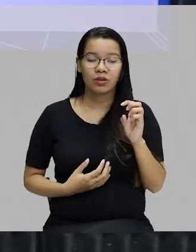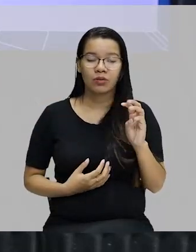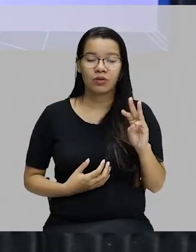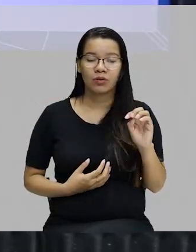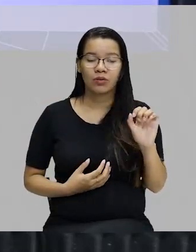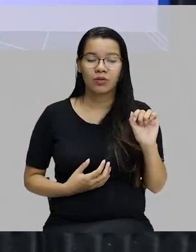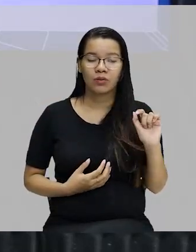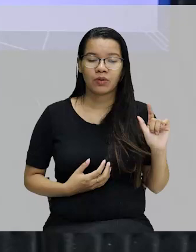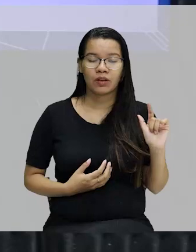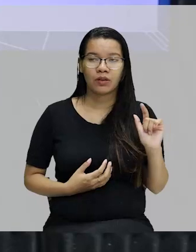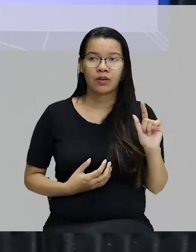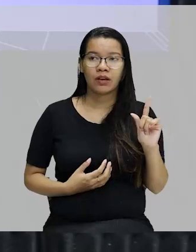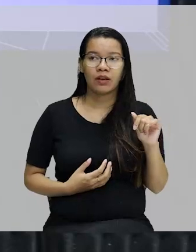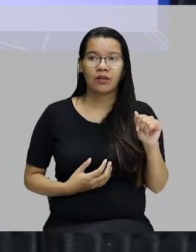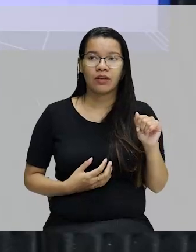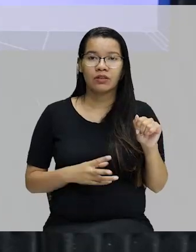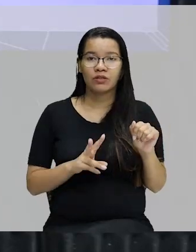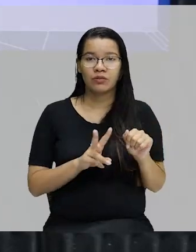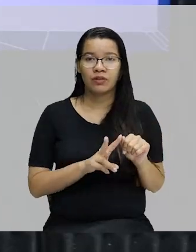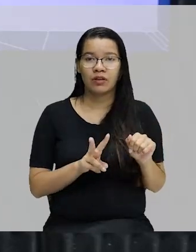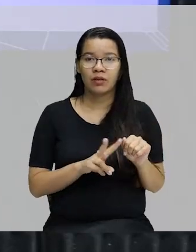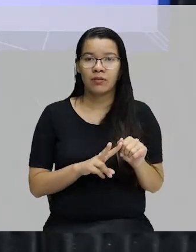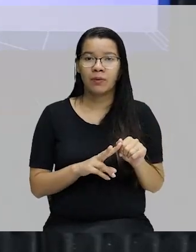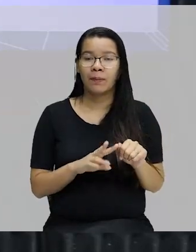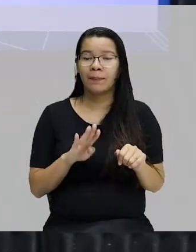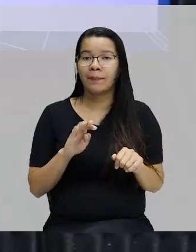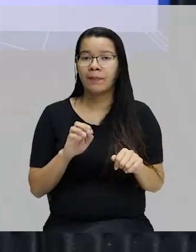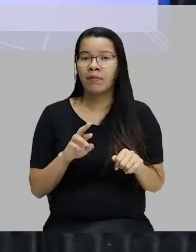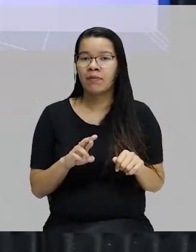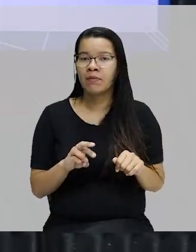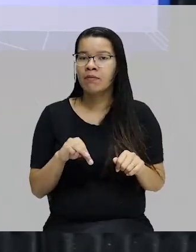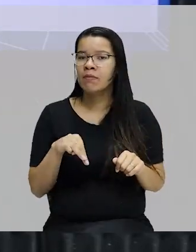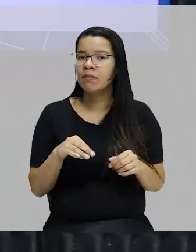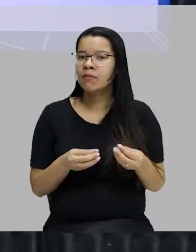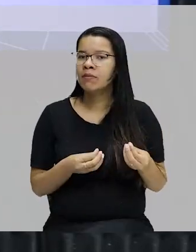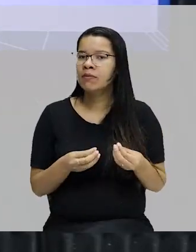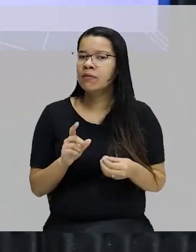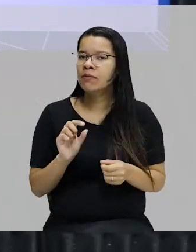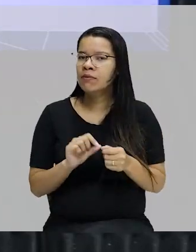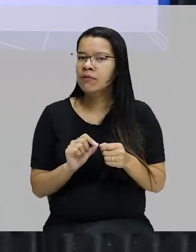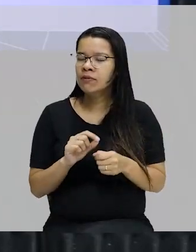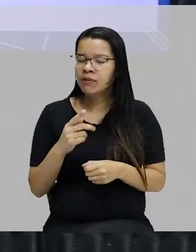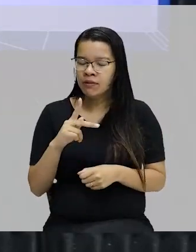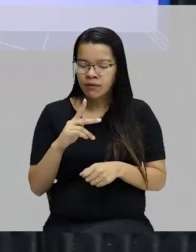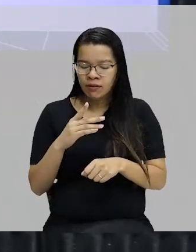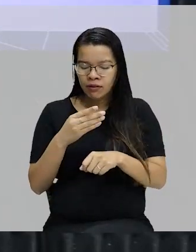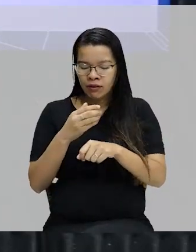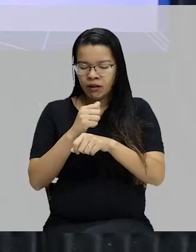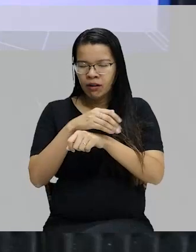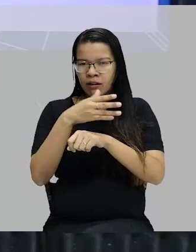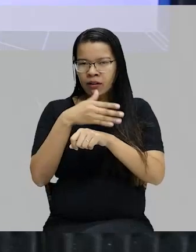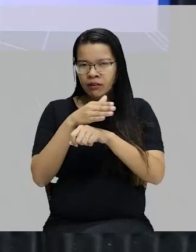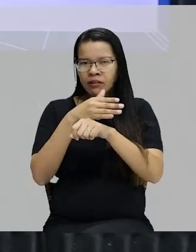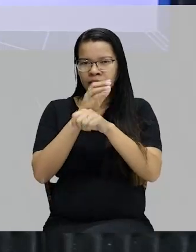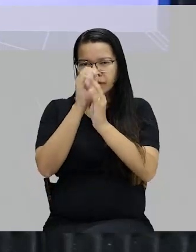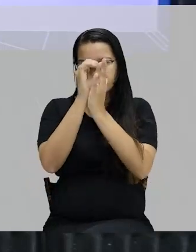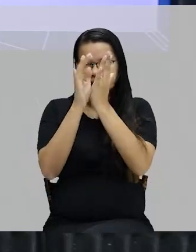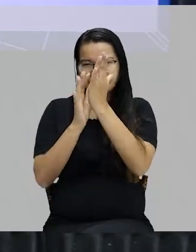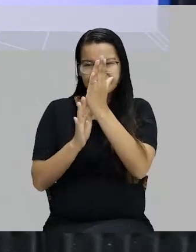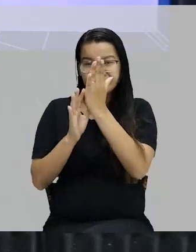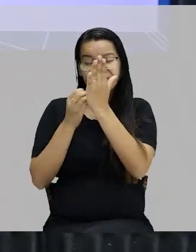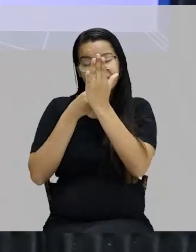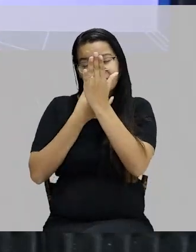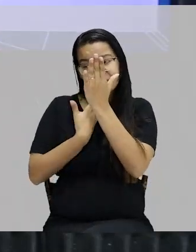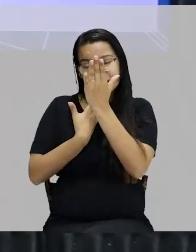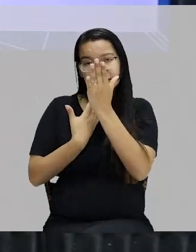o advérbio bem, é o modo. Como você fez seu exercício? Muito bem. Como você está? Bem. Então,